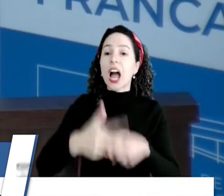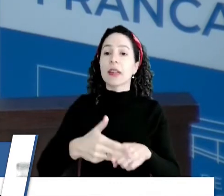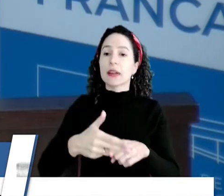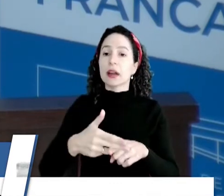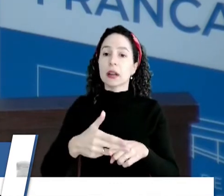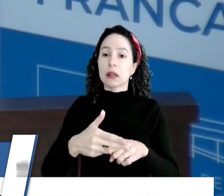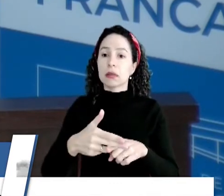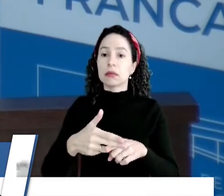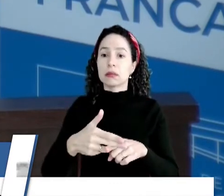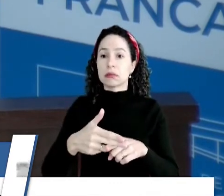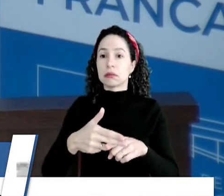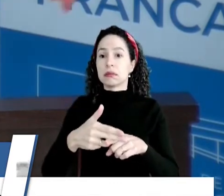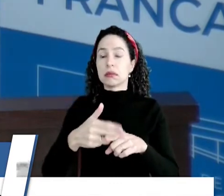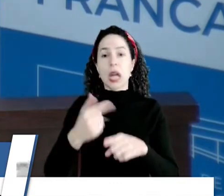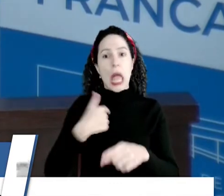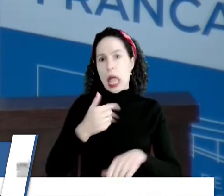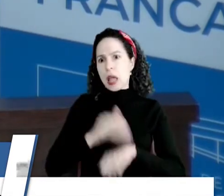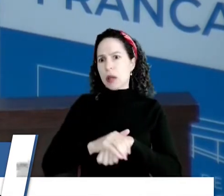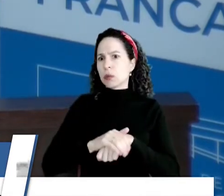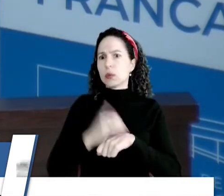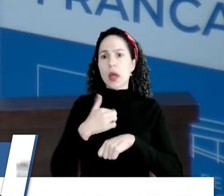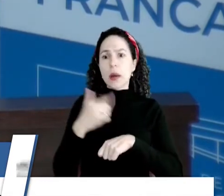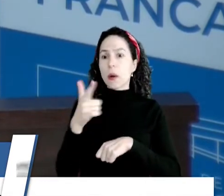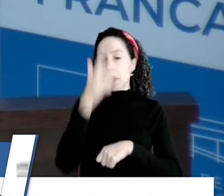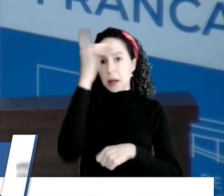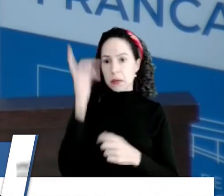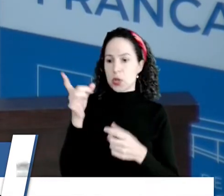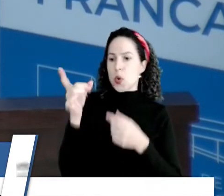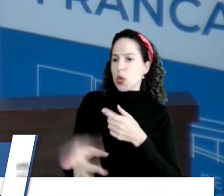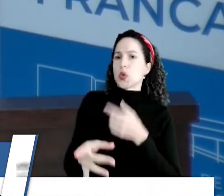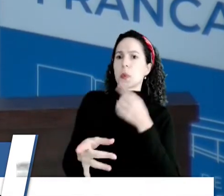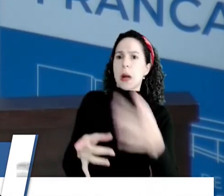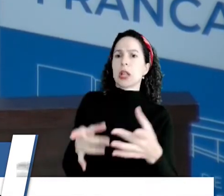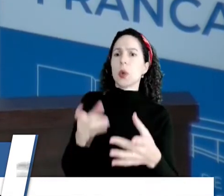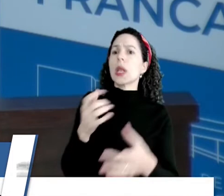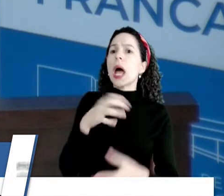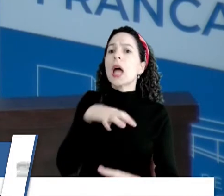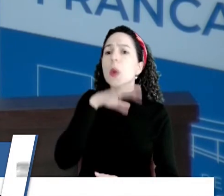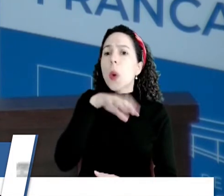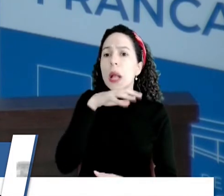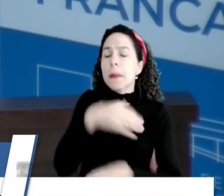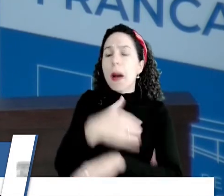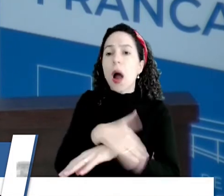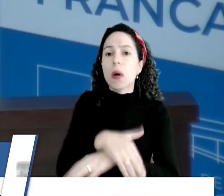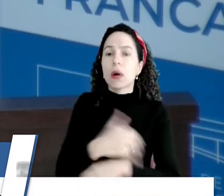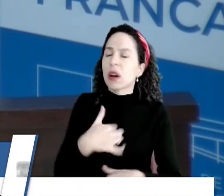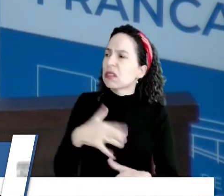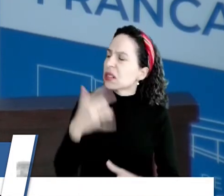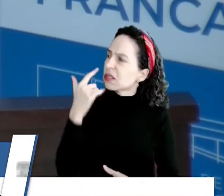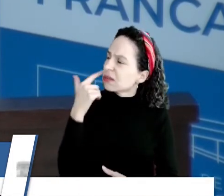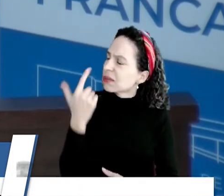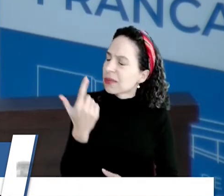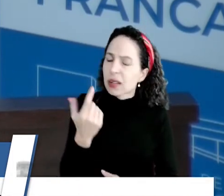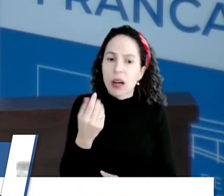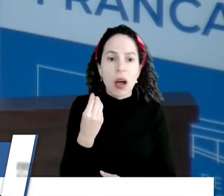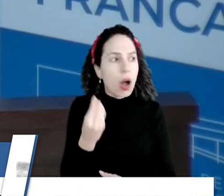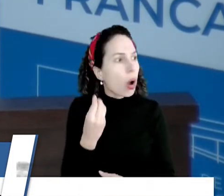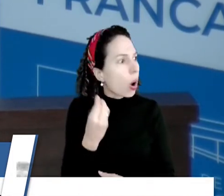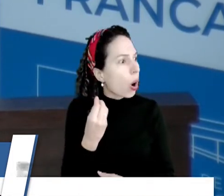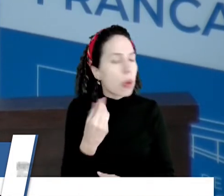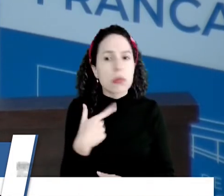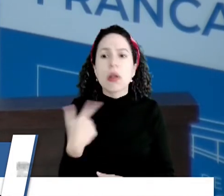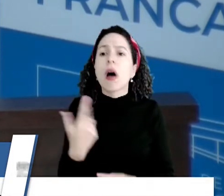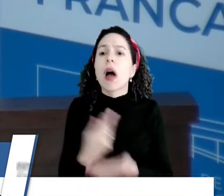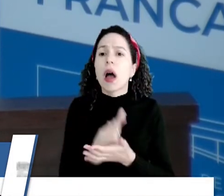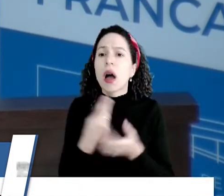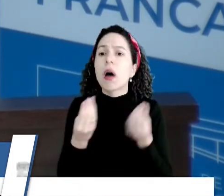Eu não sou culpada as pessoas jogando seus animais nas ruas. Tem hora que eu paro e penso, falo assim, gente, onde é que a gente está errando?